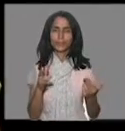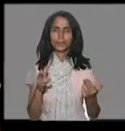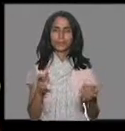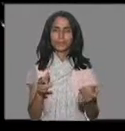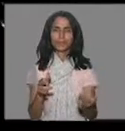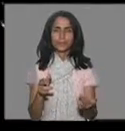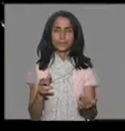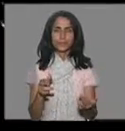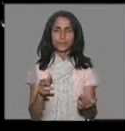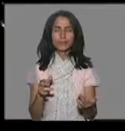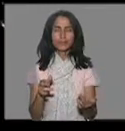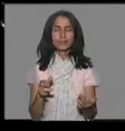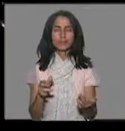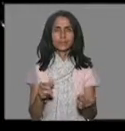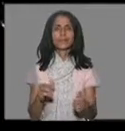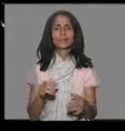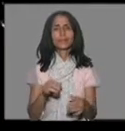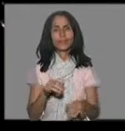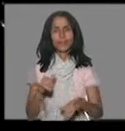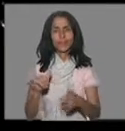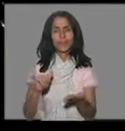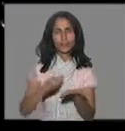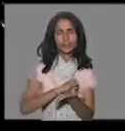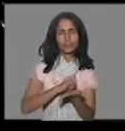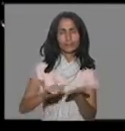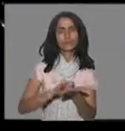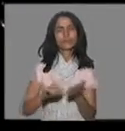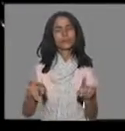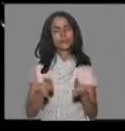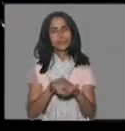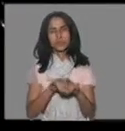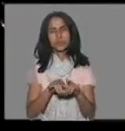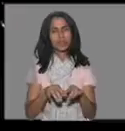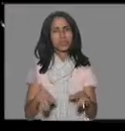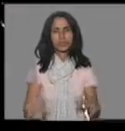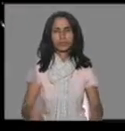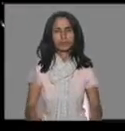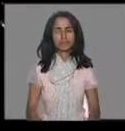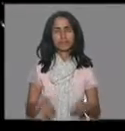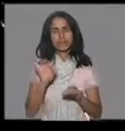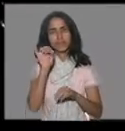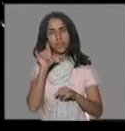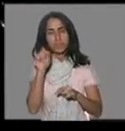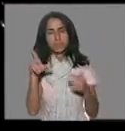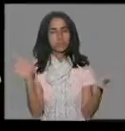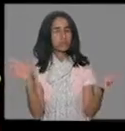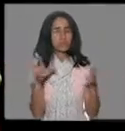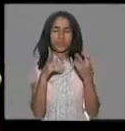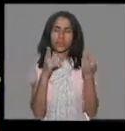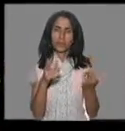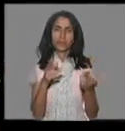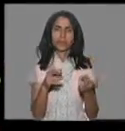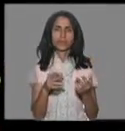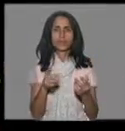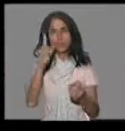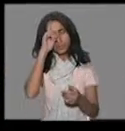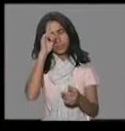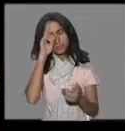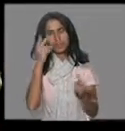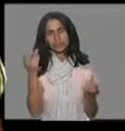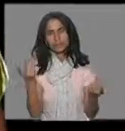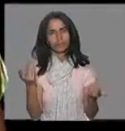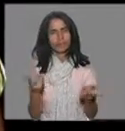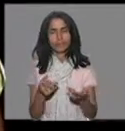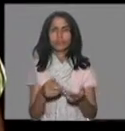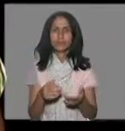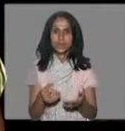em nova iorque misturam escondidinhos com coisas que estão no nosso cotidiano porque eu acho que essa